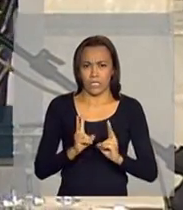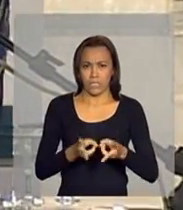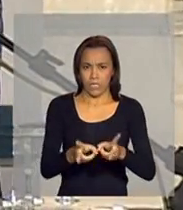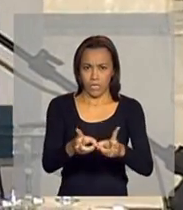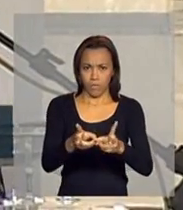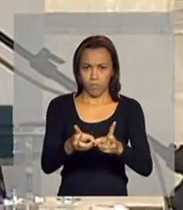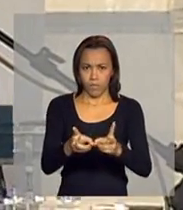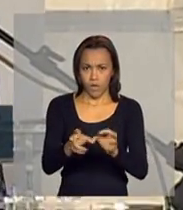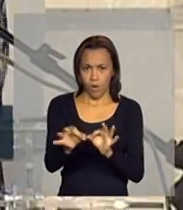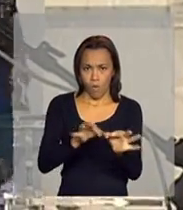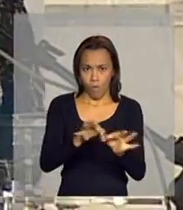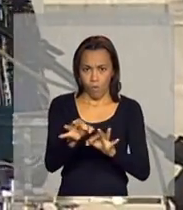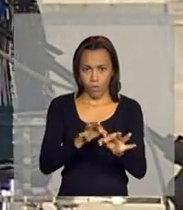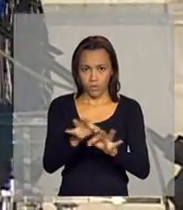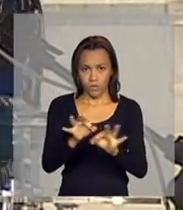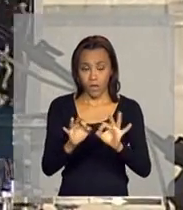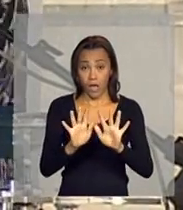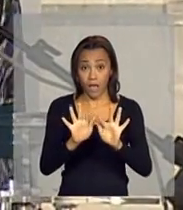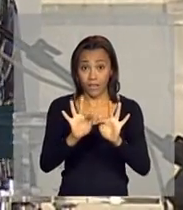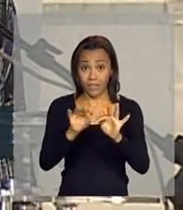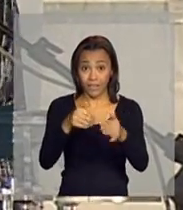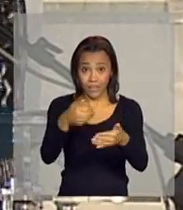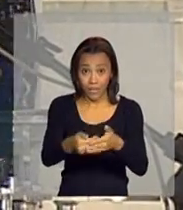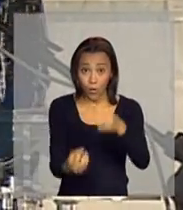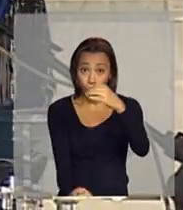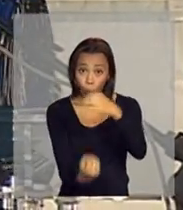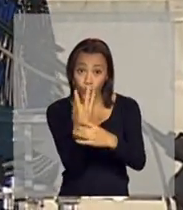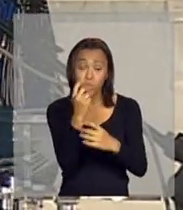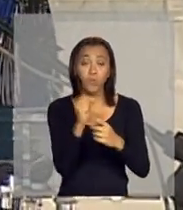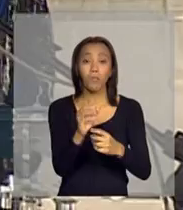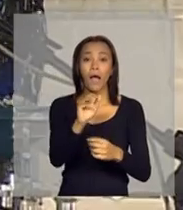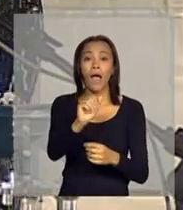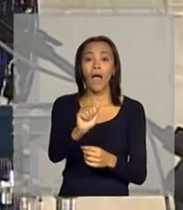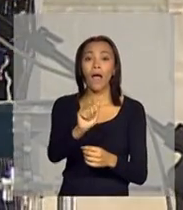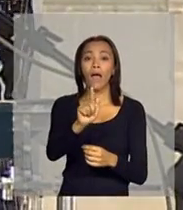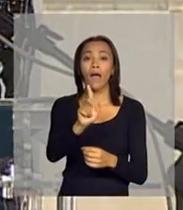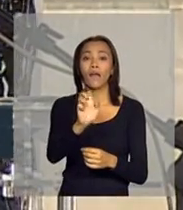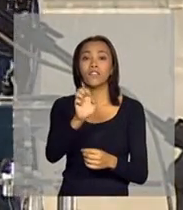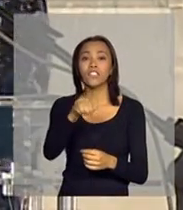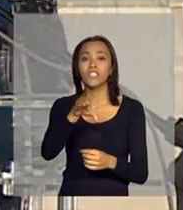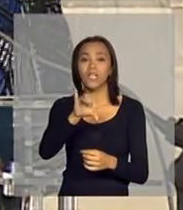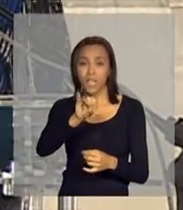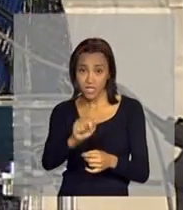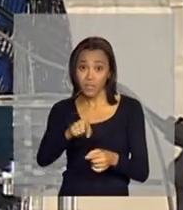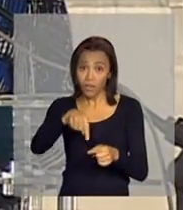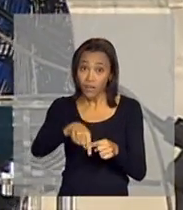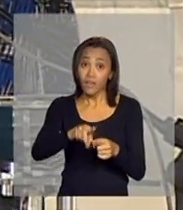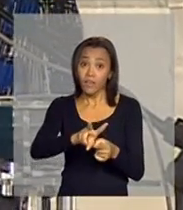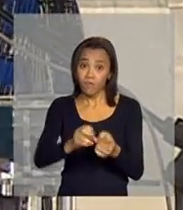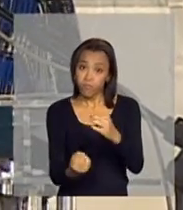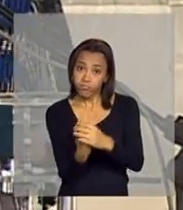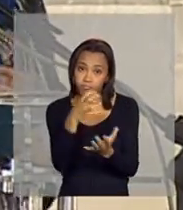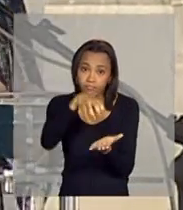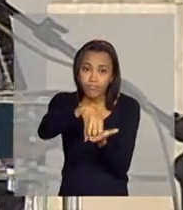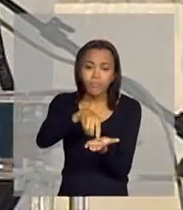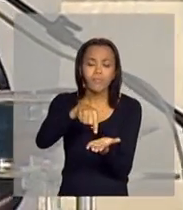a agência, uma agência que vai cuidar estritamente